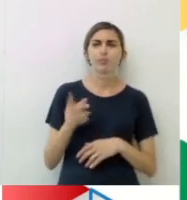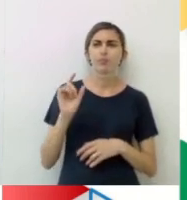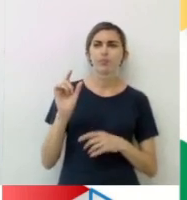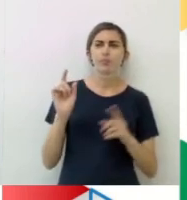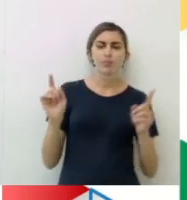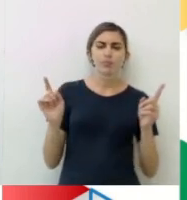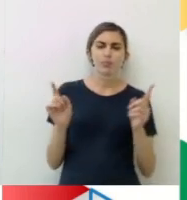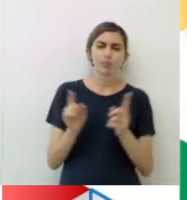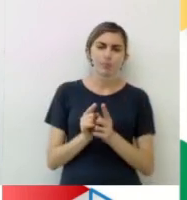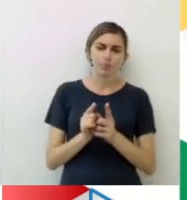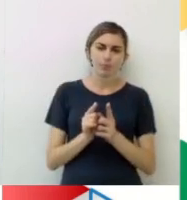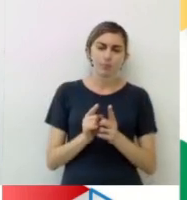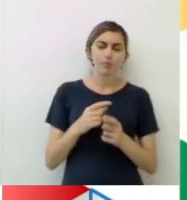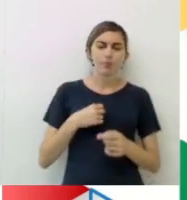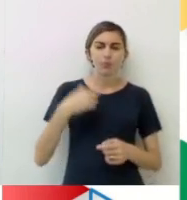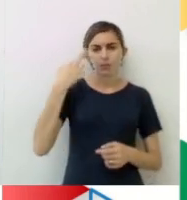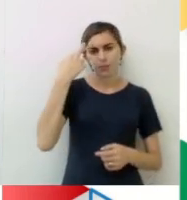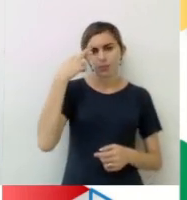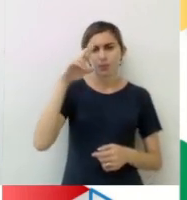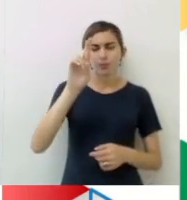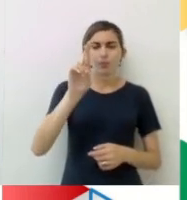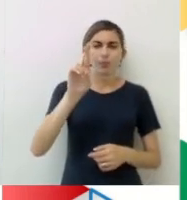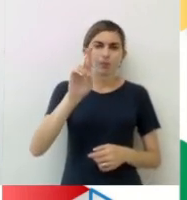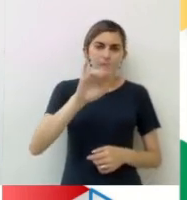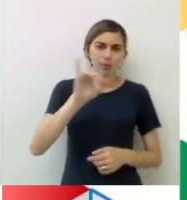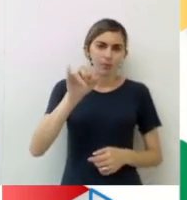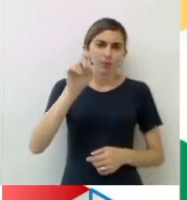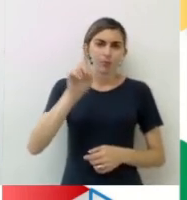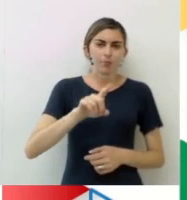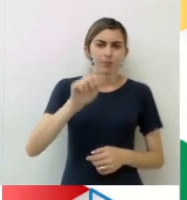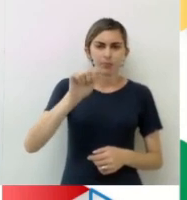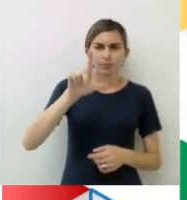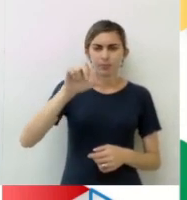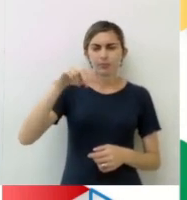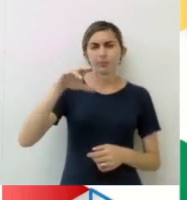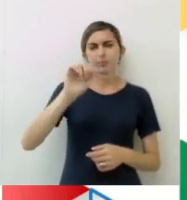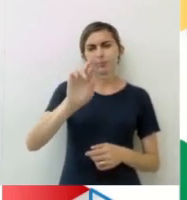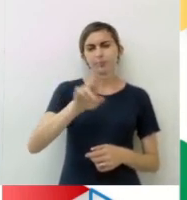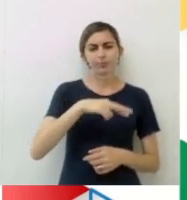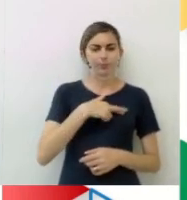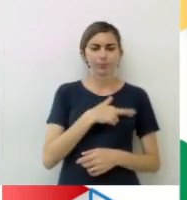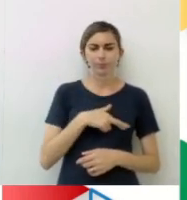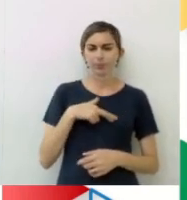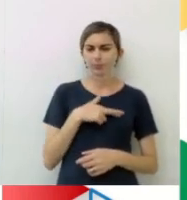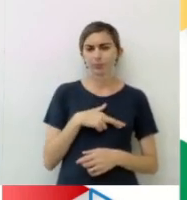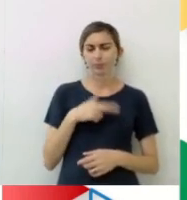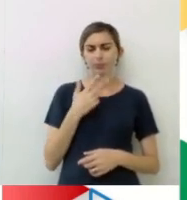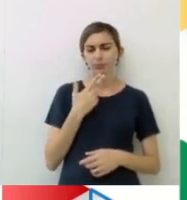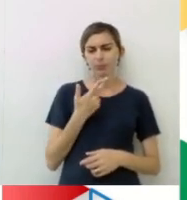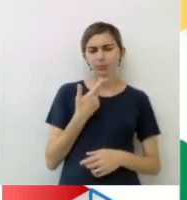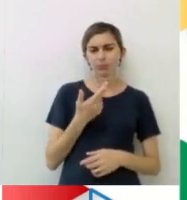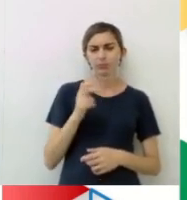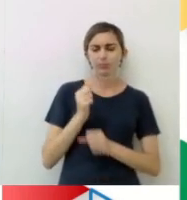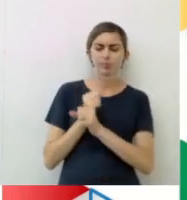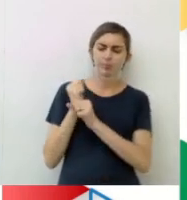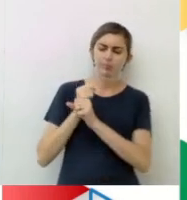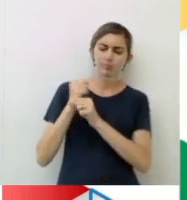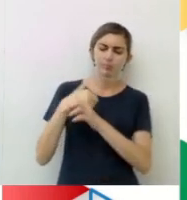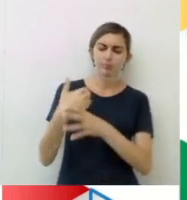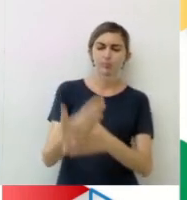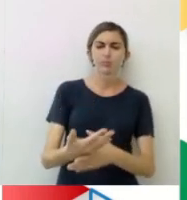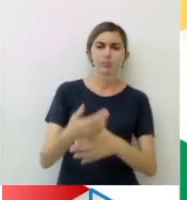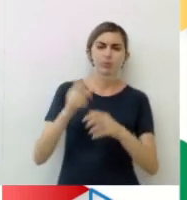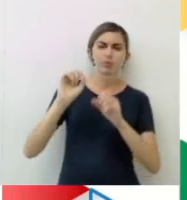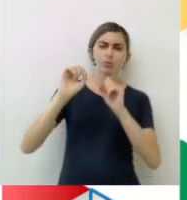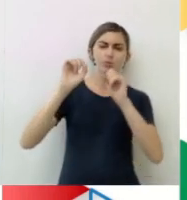pequeno trecho de Senhora, de José de Alencar, que é um romancista. Aí ele diz: há anos raiou no